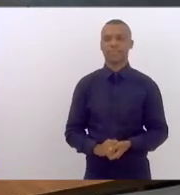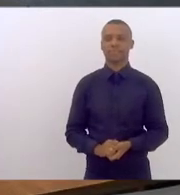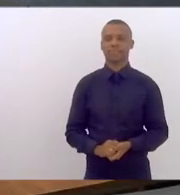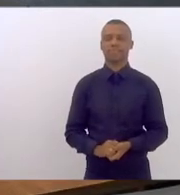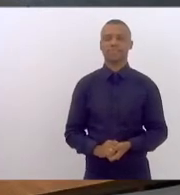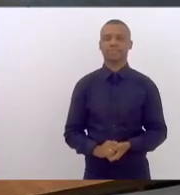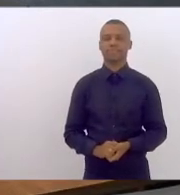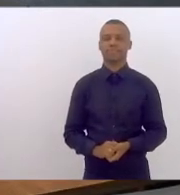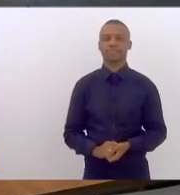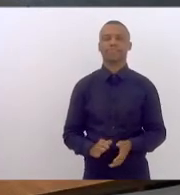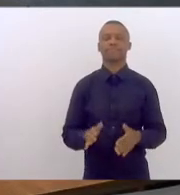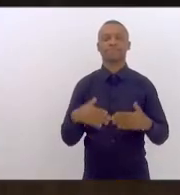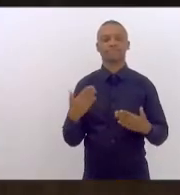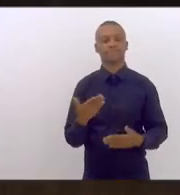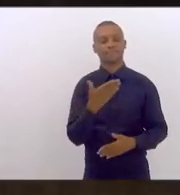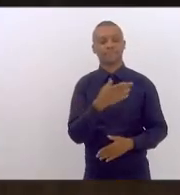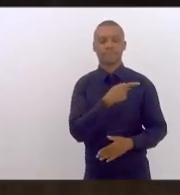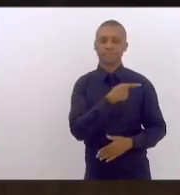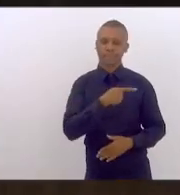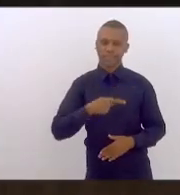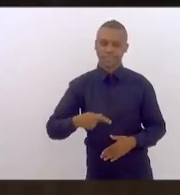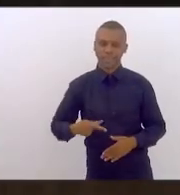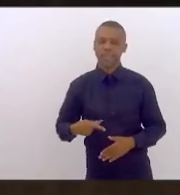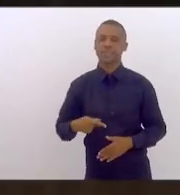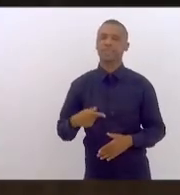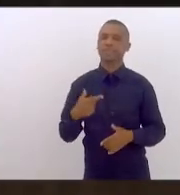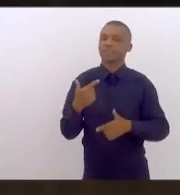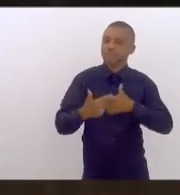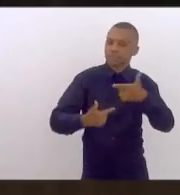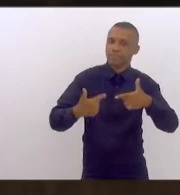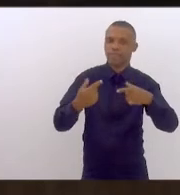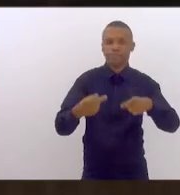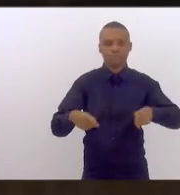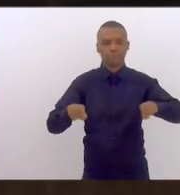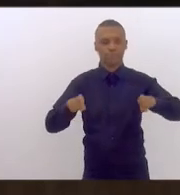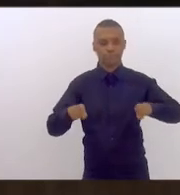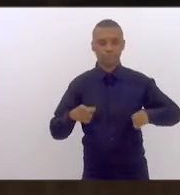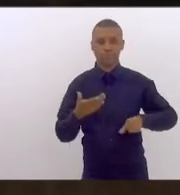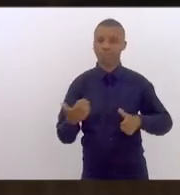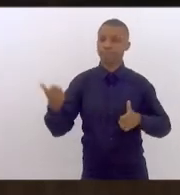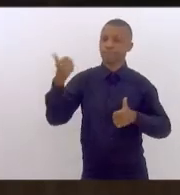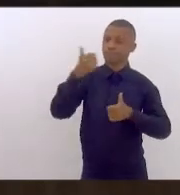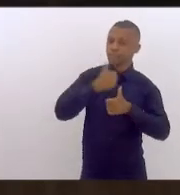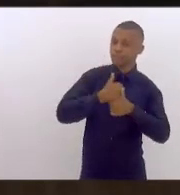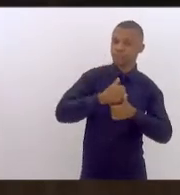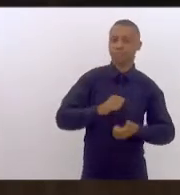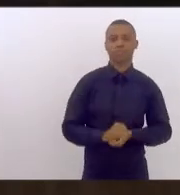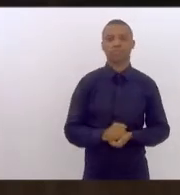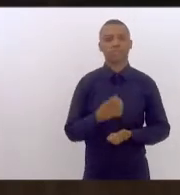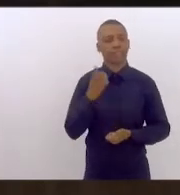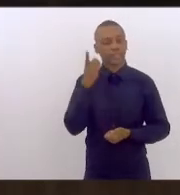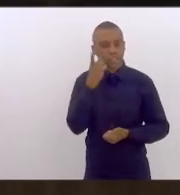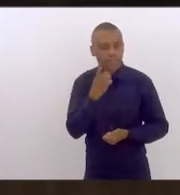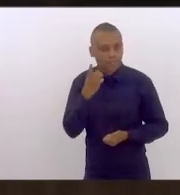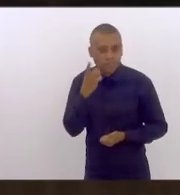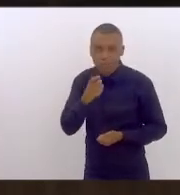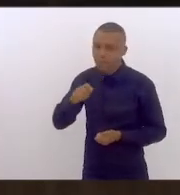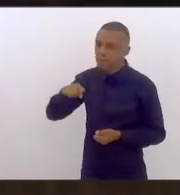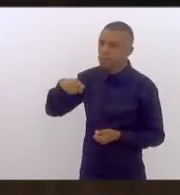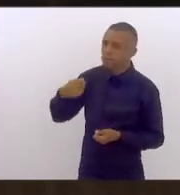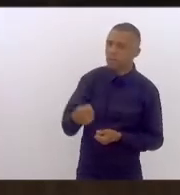senhor presidente em exercício Deputado Eleomar